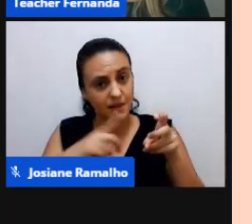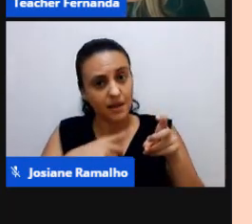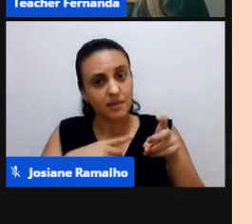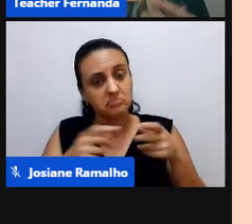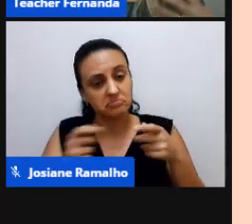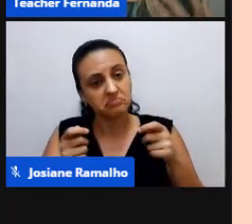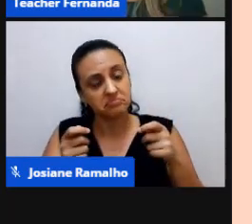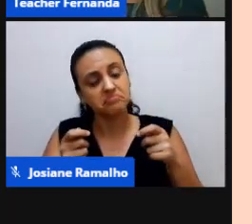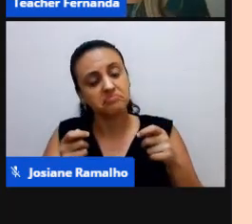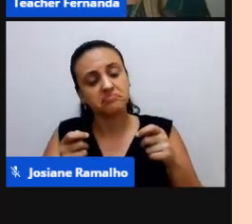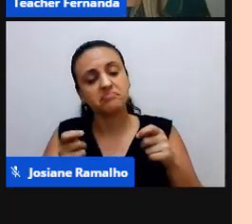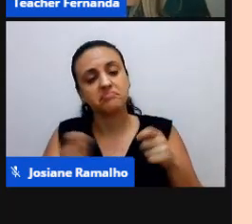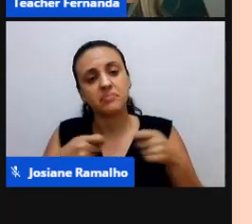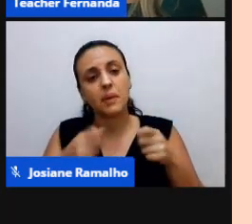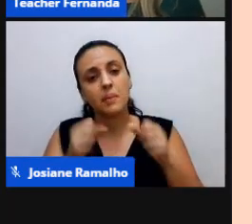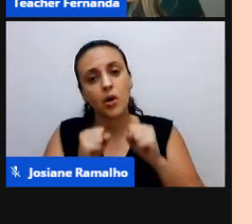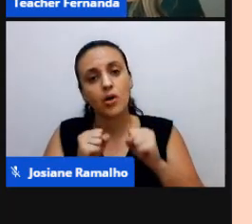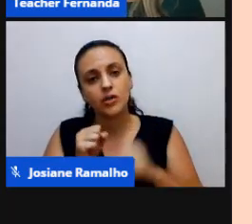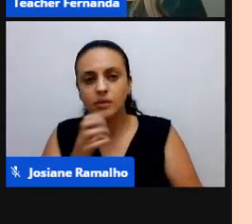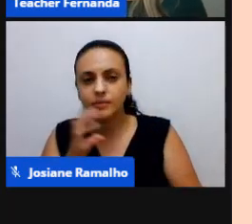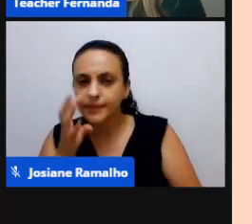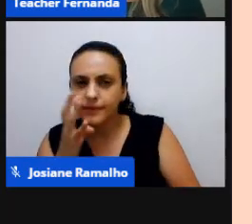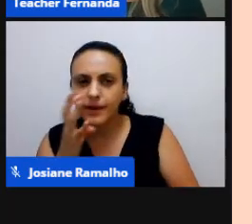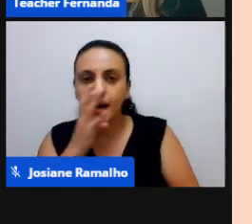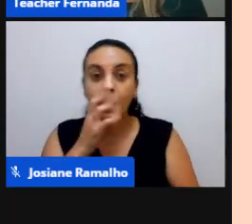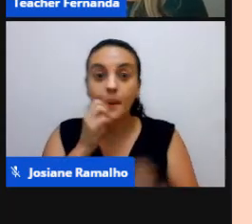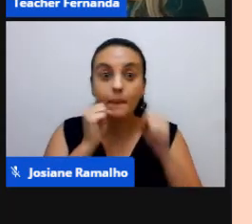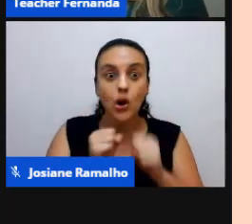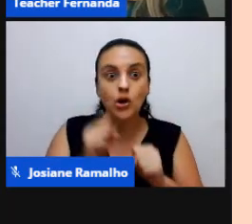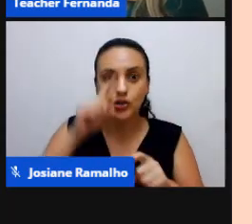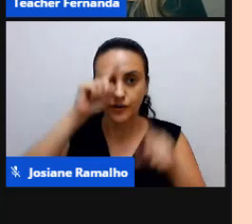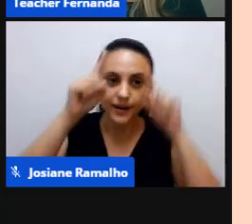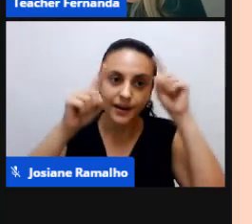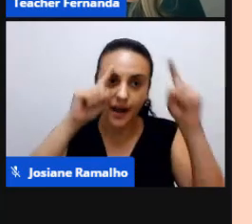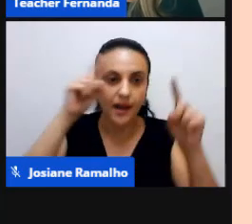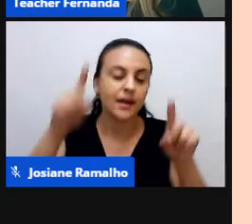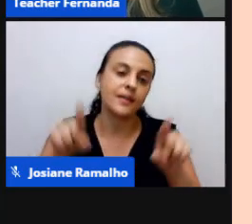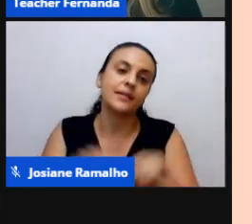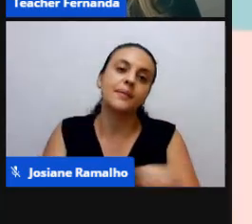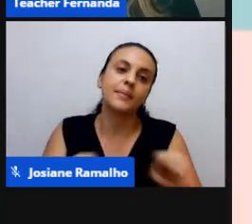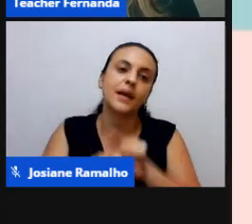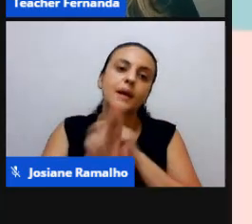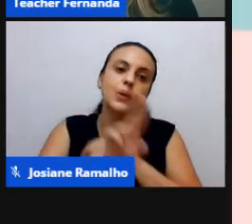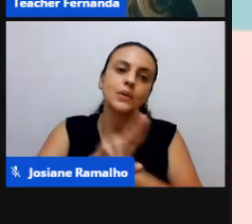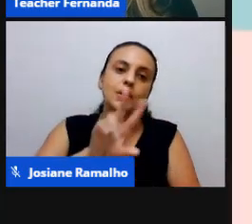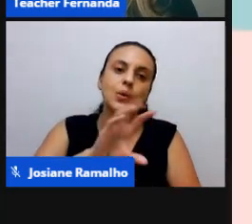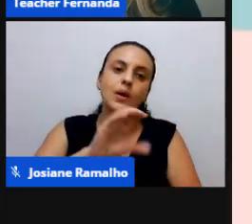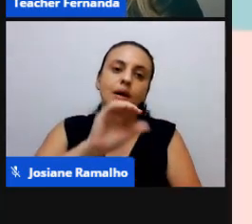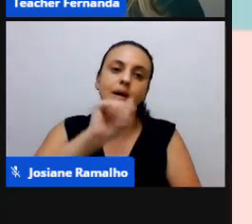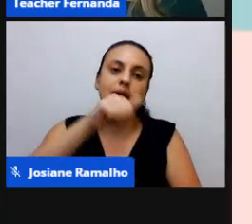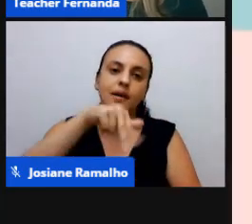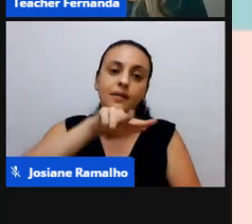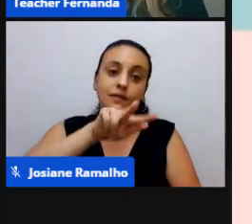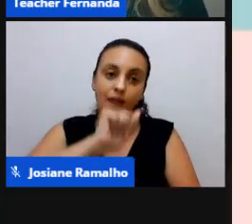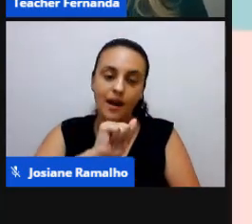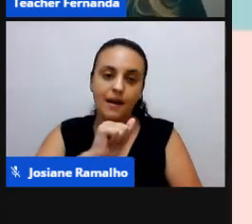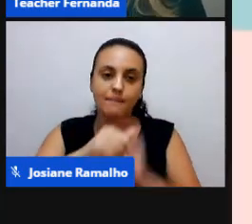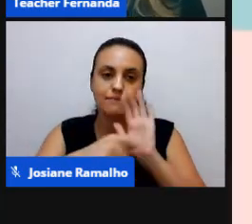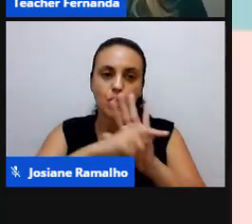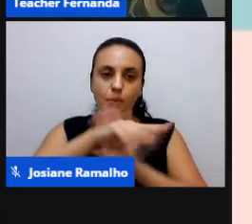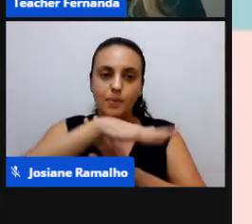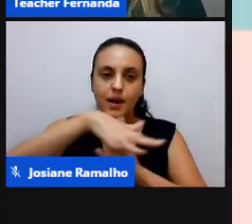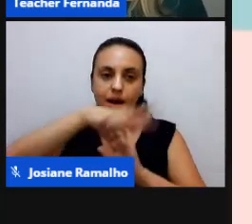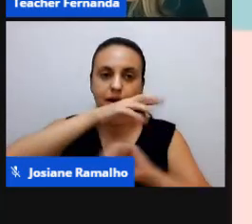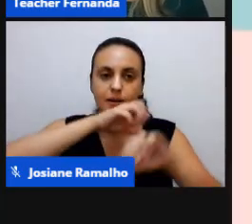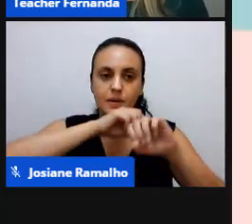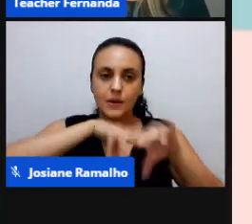se inspirar e que também você pode criar por meio do Canva Educacional. Muito bem. Então,